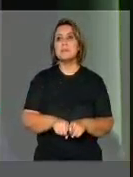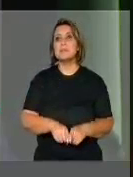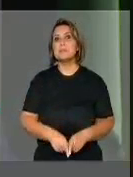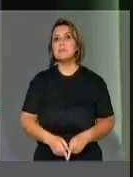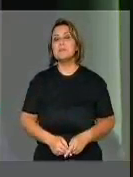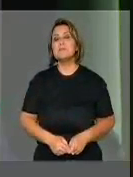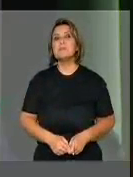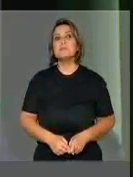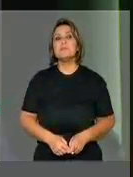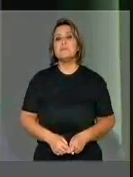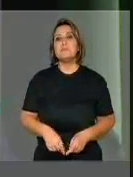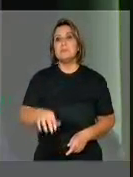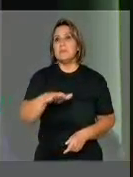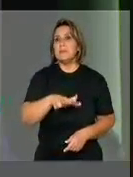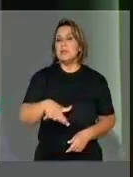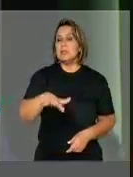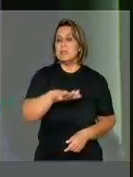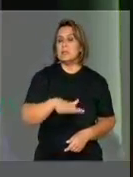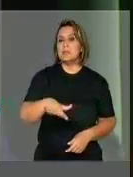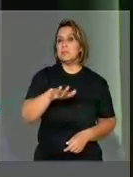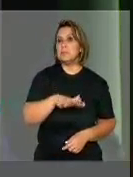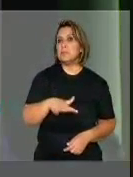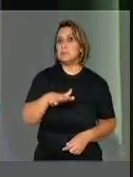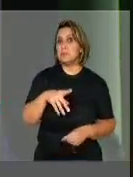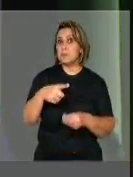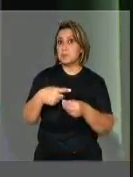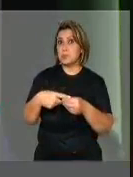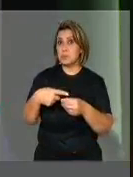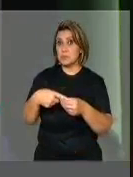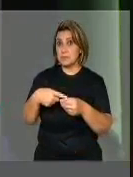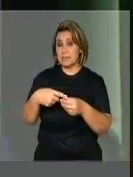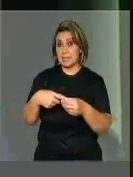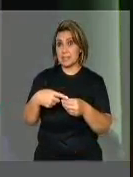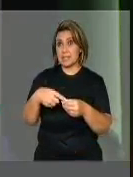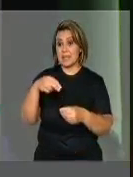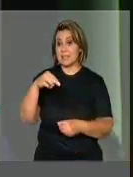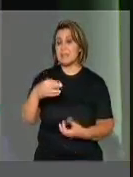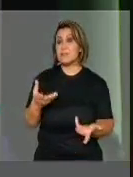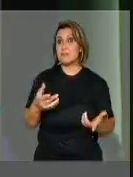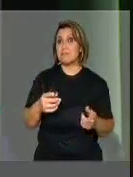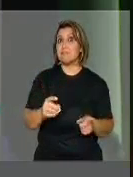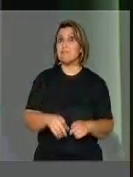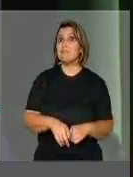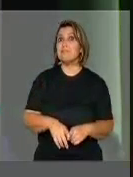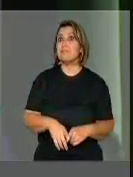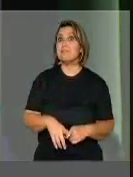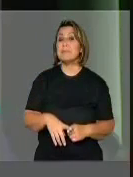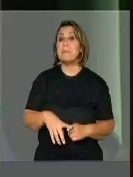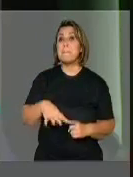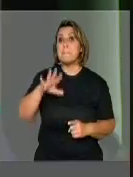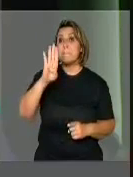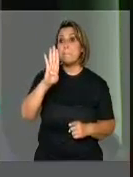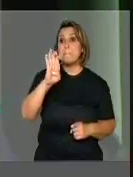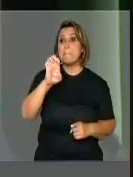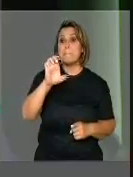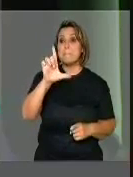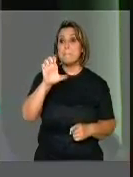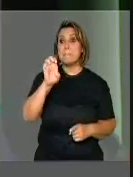também da região metropolitana. Não esqueçamos que Belém,